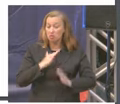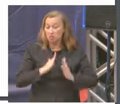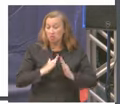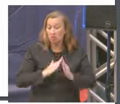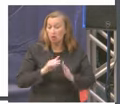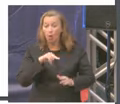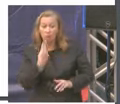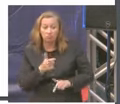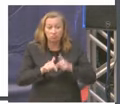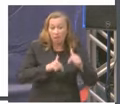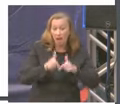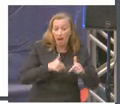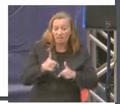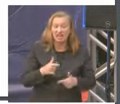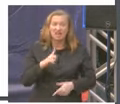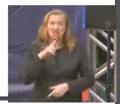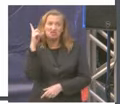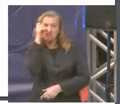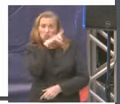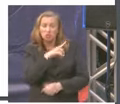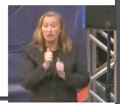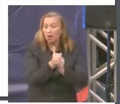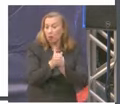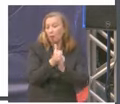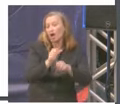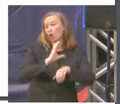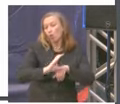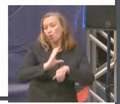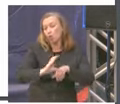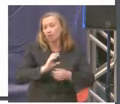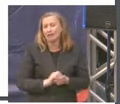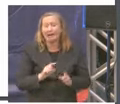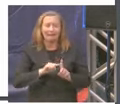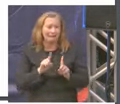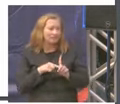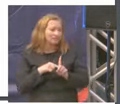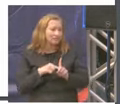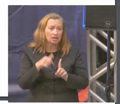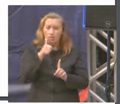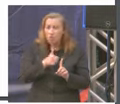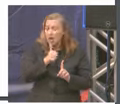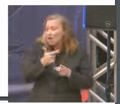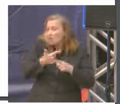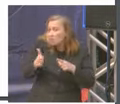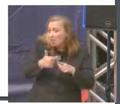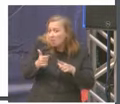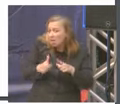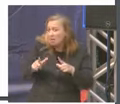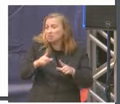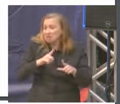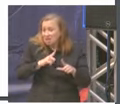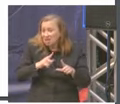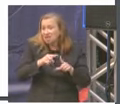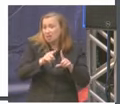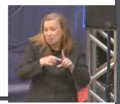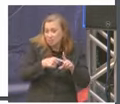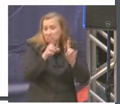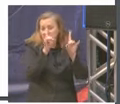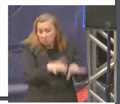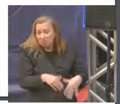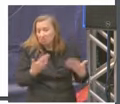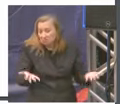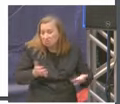eu trabalho. Ah, tinha dificuldade de acompanhar o curso. Ah, gravidez. As mulheres, vários problemas de evasão têm a ver com gravidez.